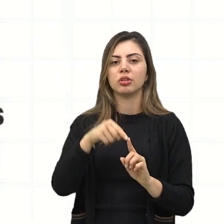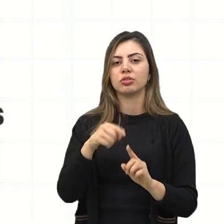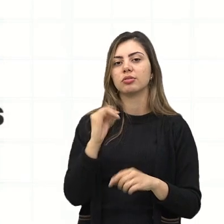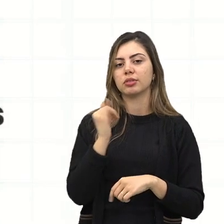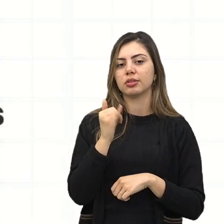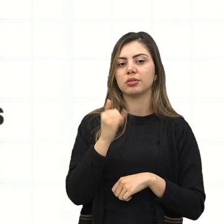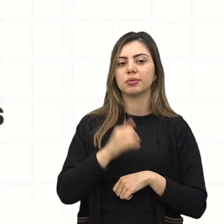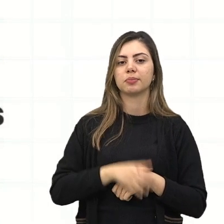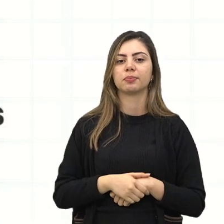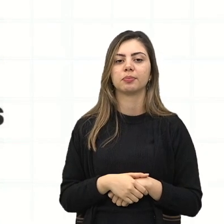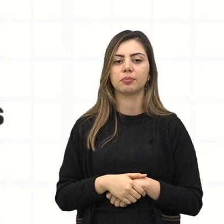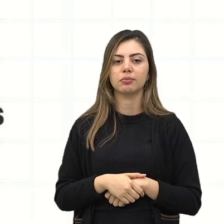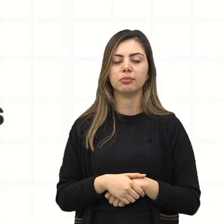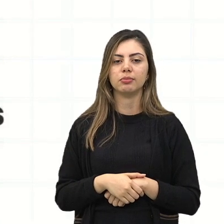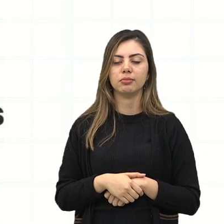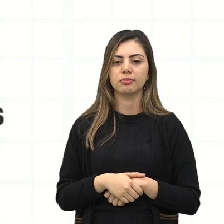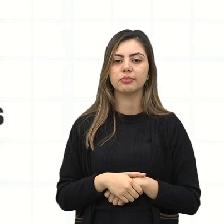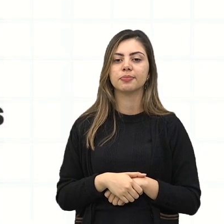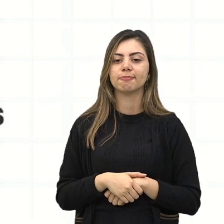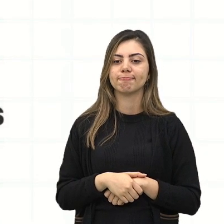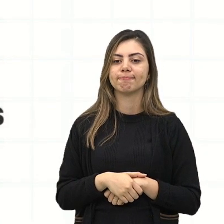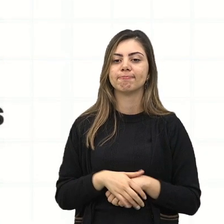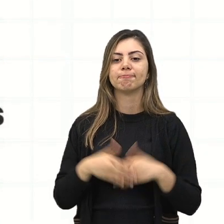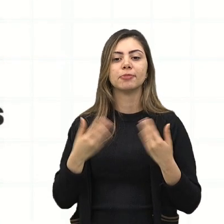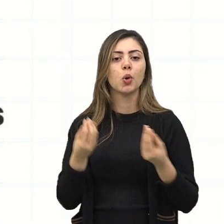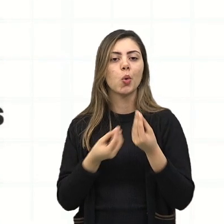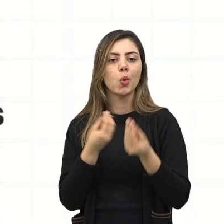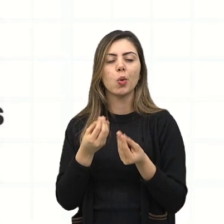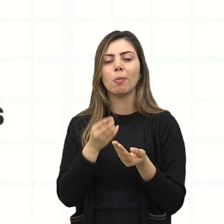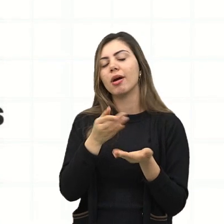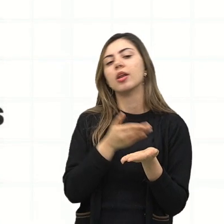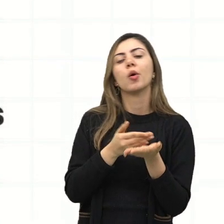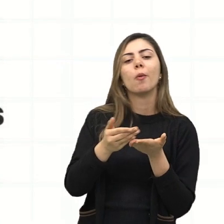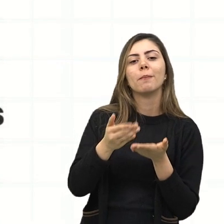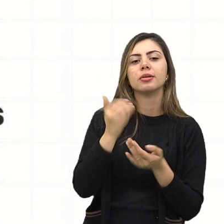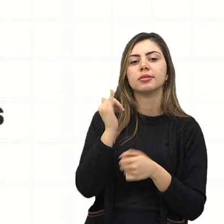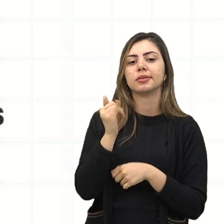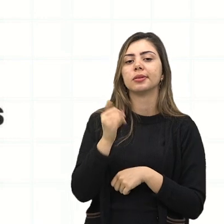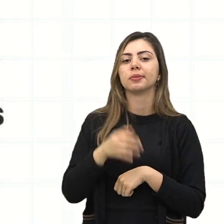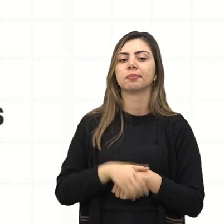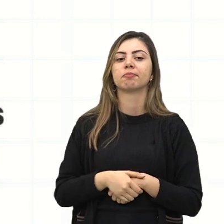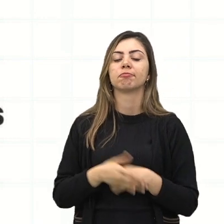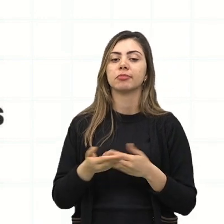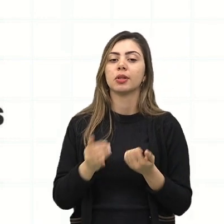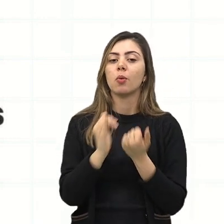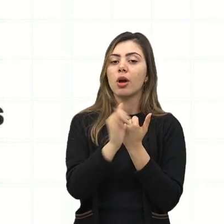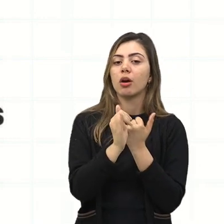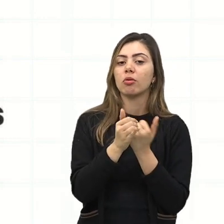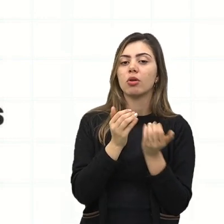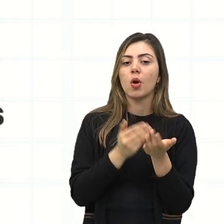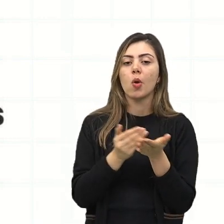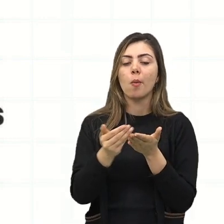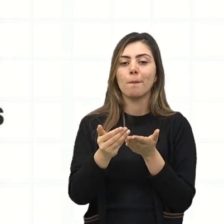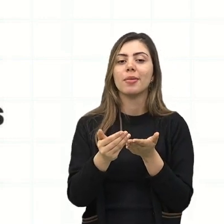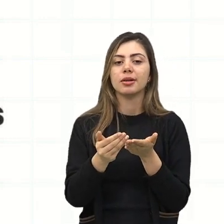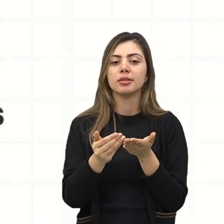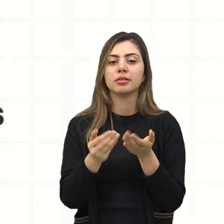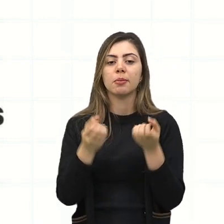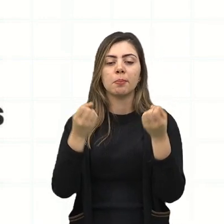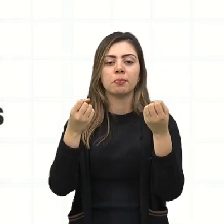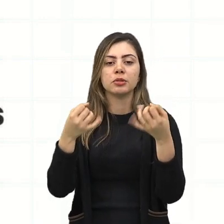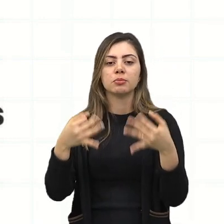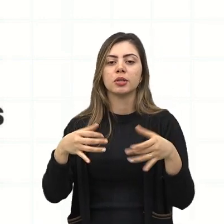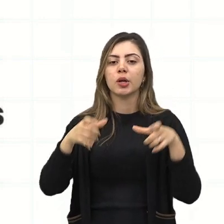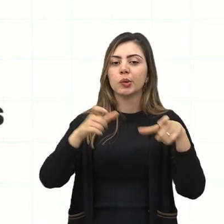narrativa. E o modo de iniciar a narrativa? A crônica começa com uma introdução que apresenta o cenário e